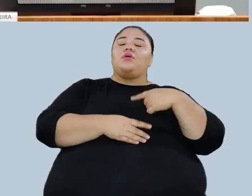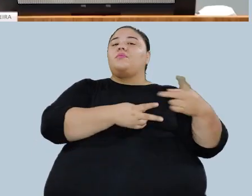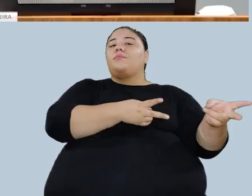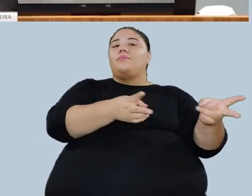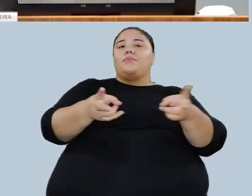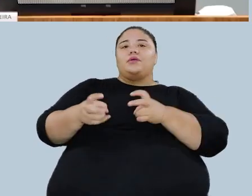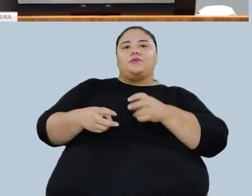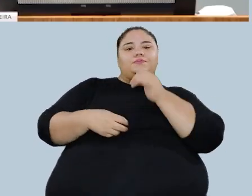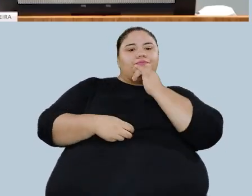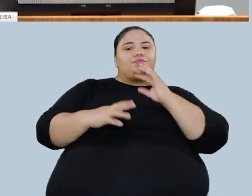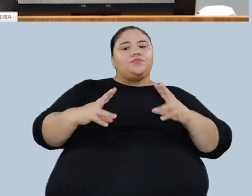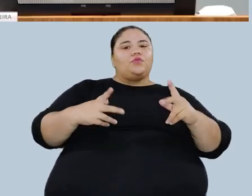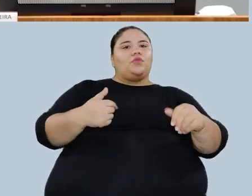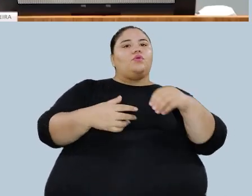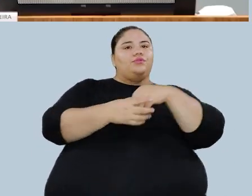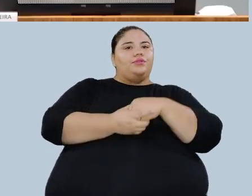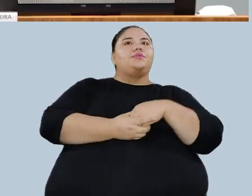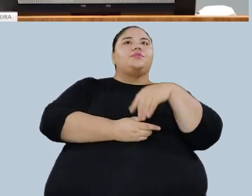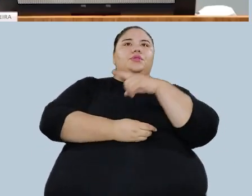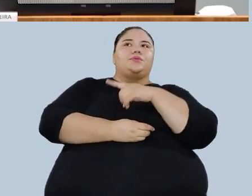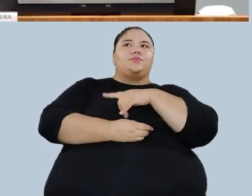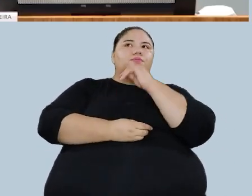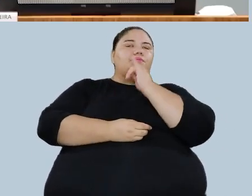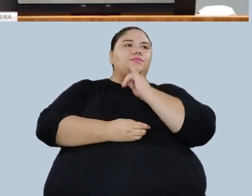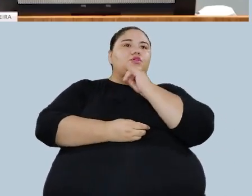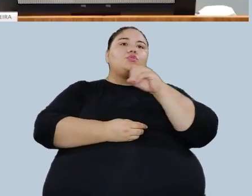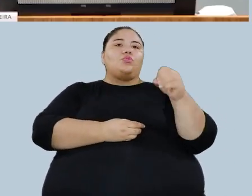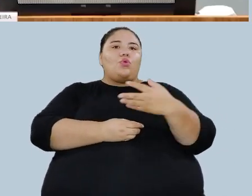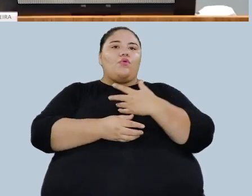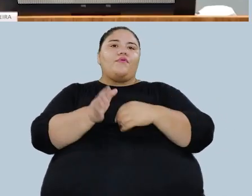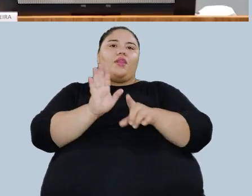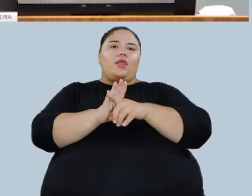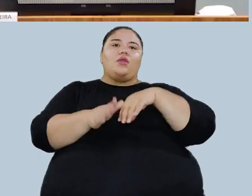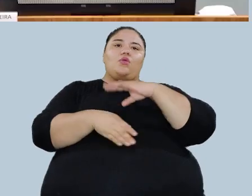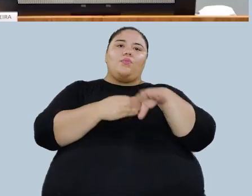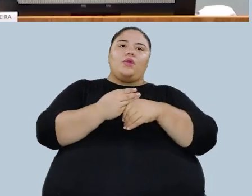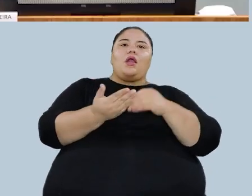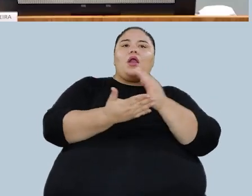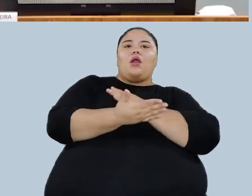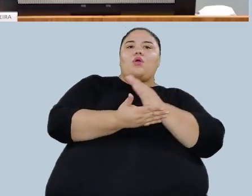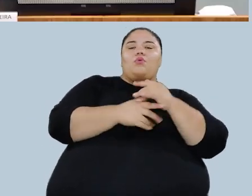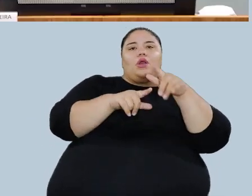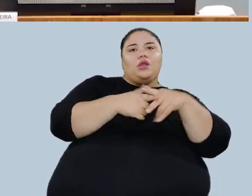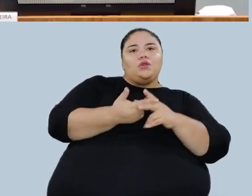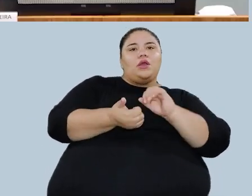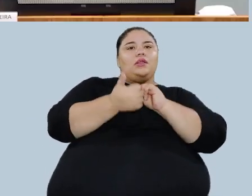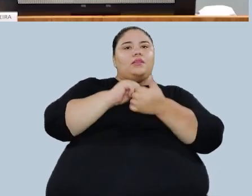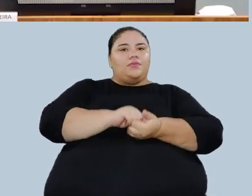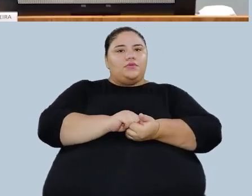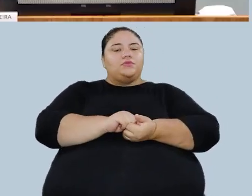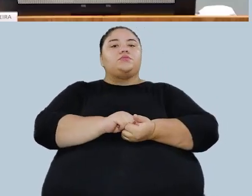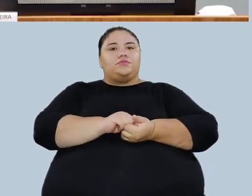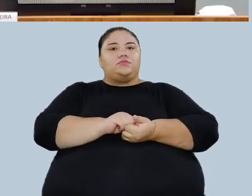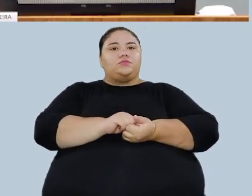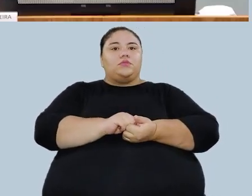que todas as hipóteses poderão ser revistas, até mesmo por uma nova lei complementar, como alguma ajuste, adaptação. Não